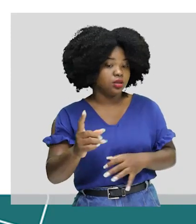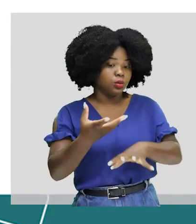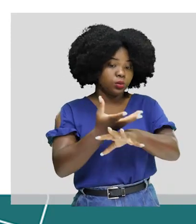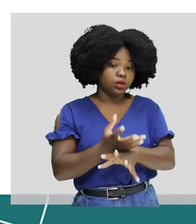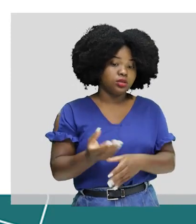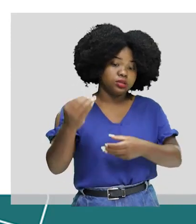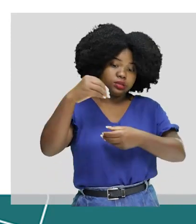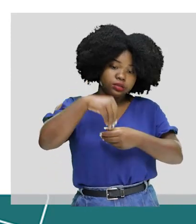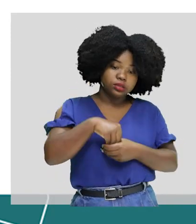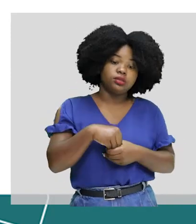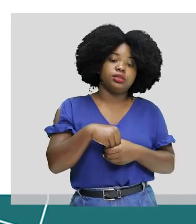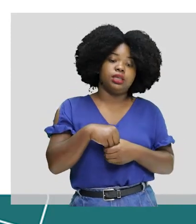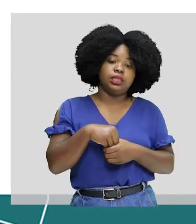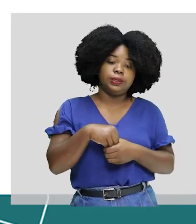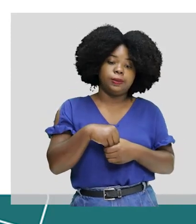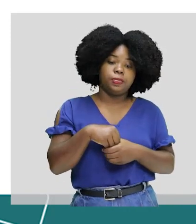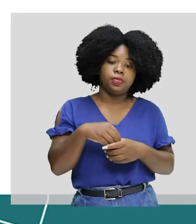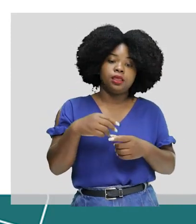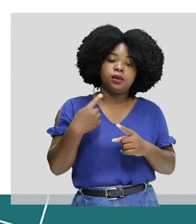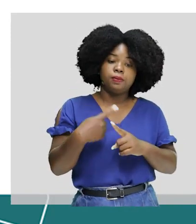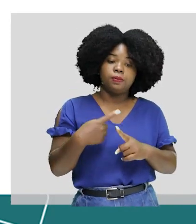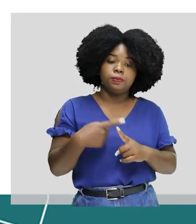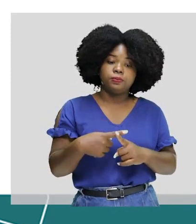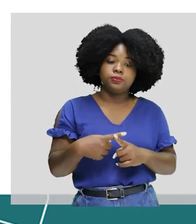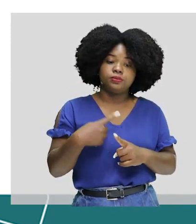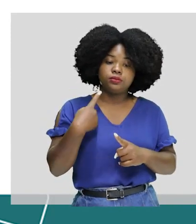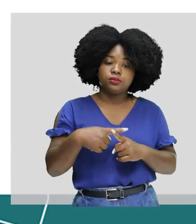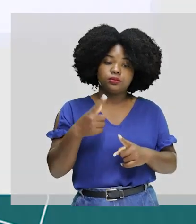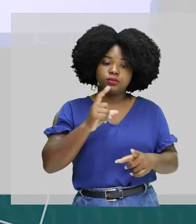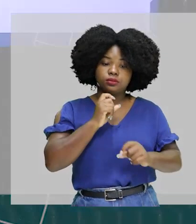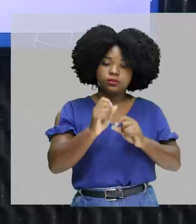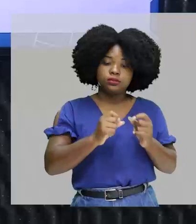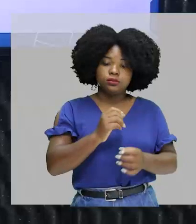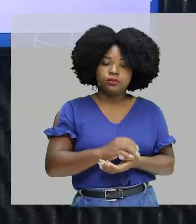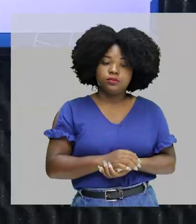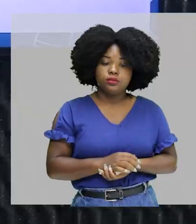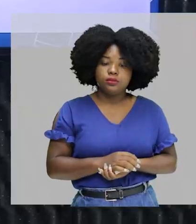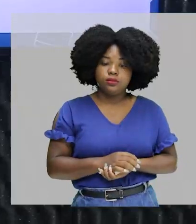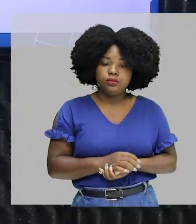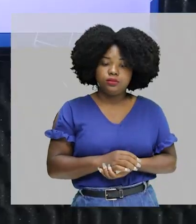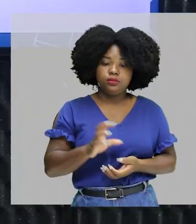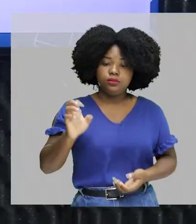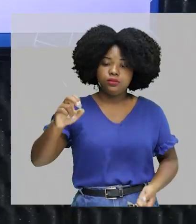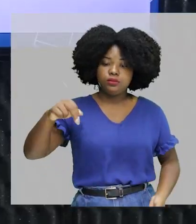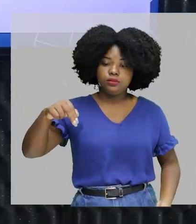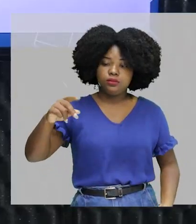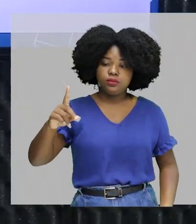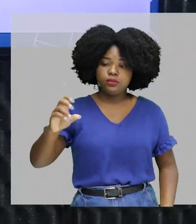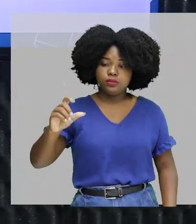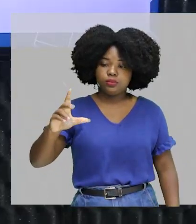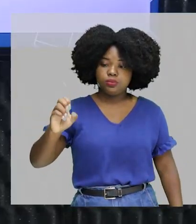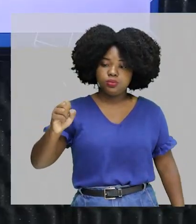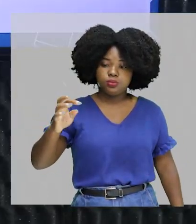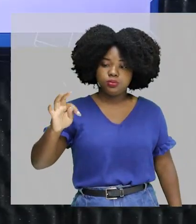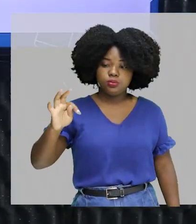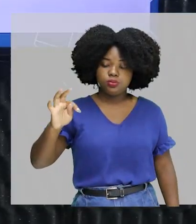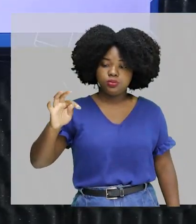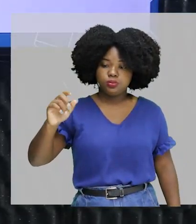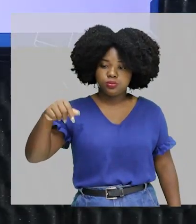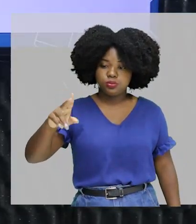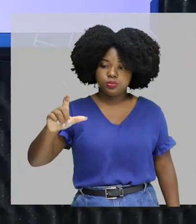esqueleto interno. Então, eles possuem o que a gente chama de endoesqueleto. Só tem